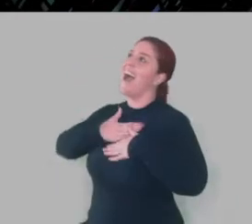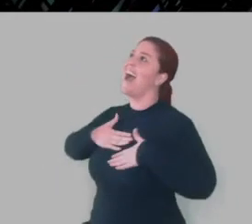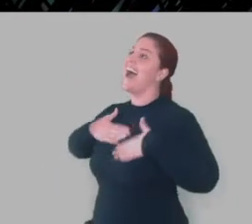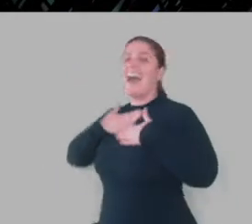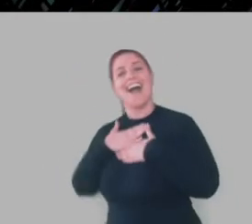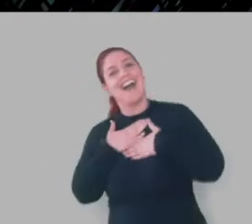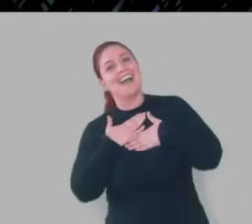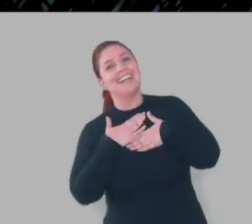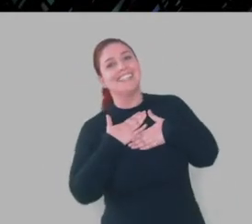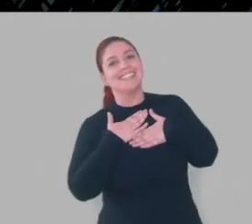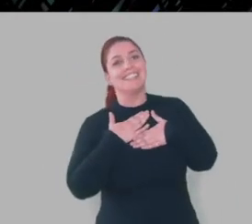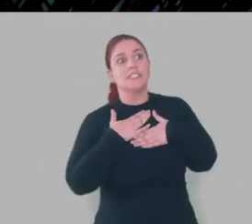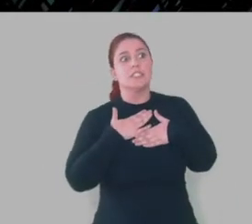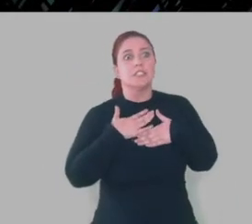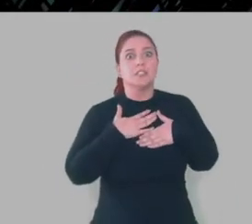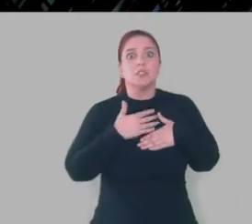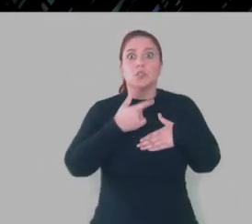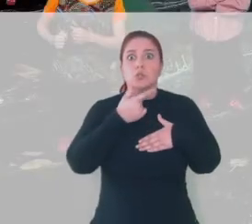meu bem.